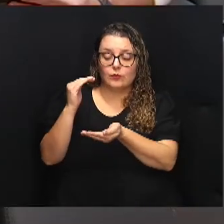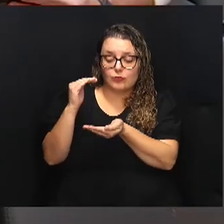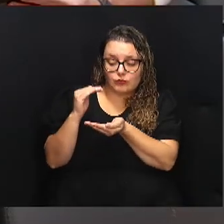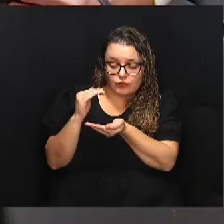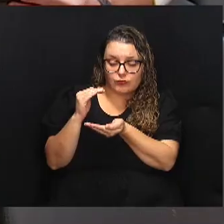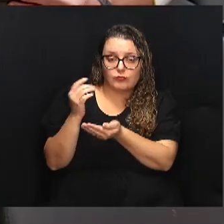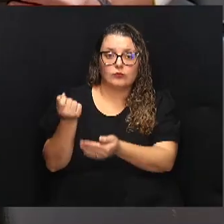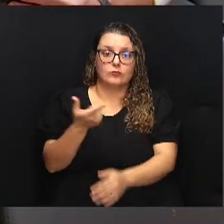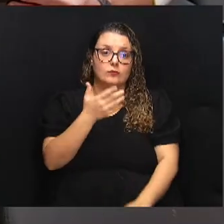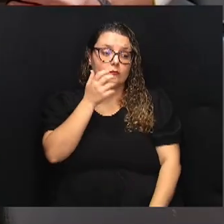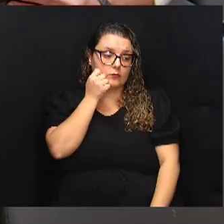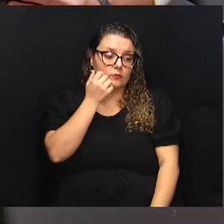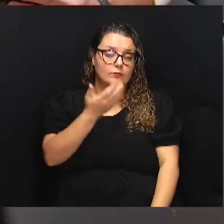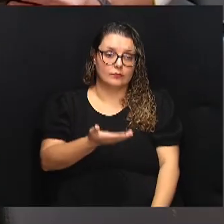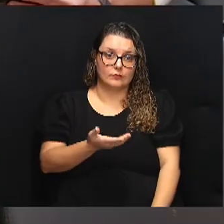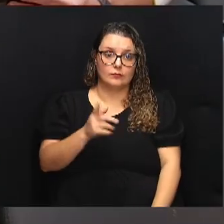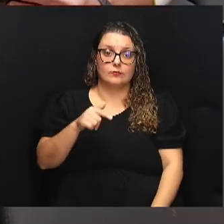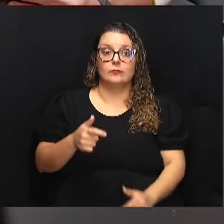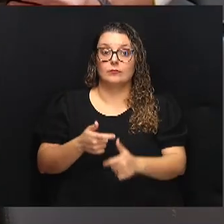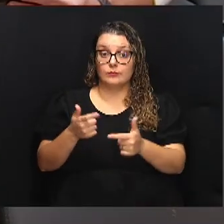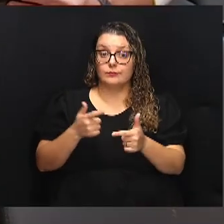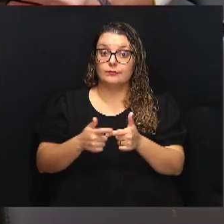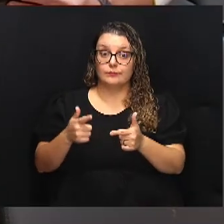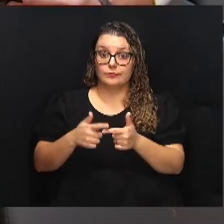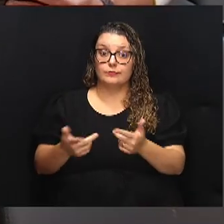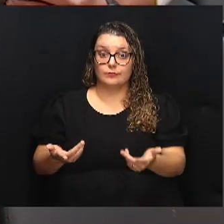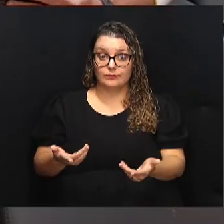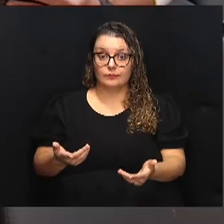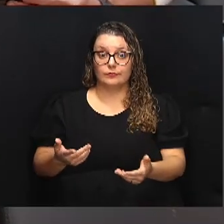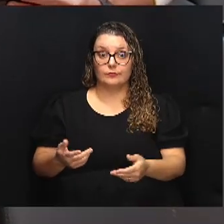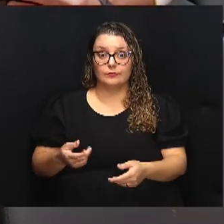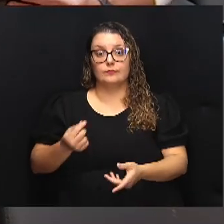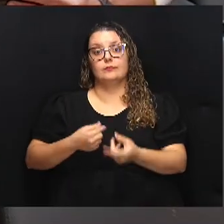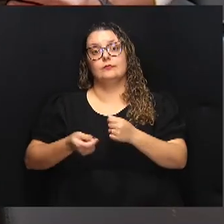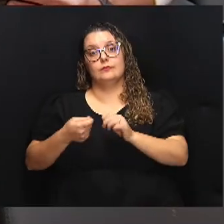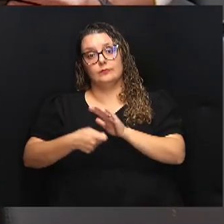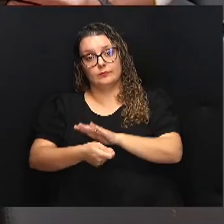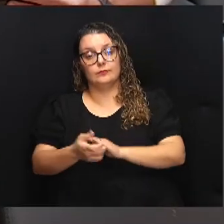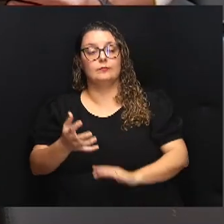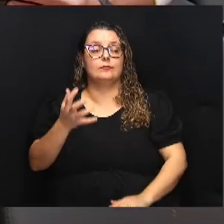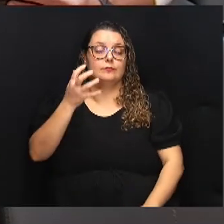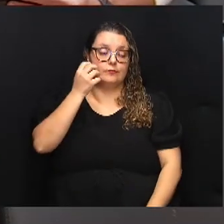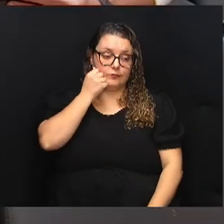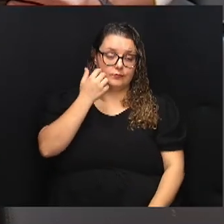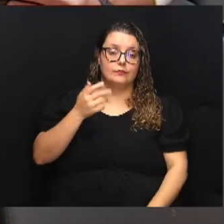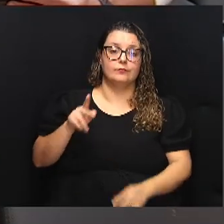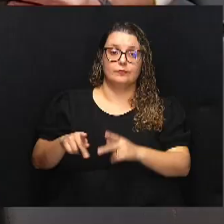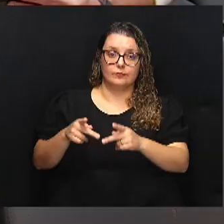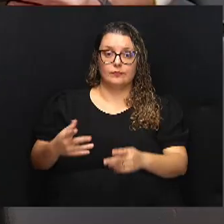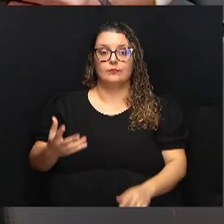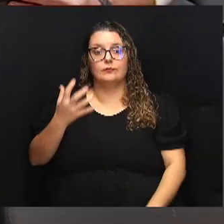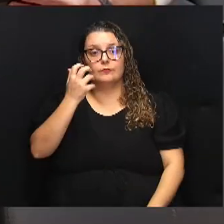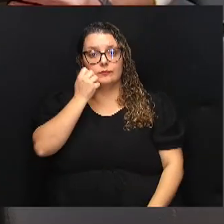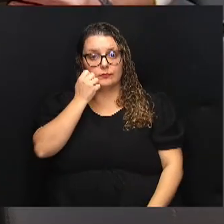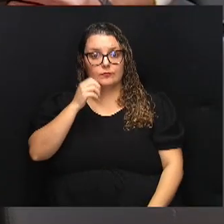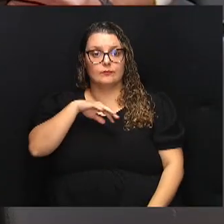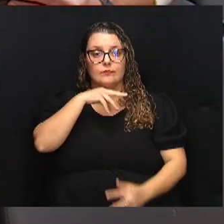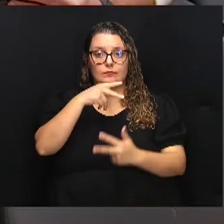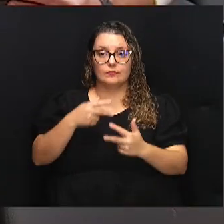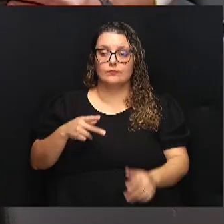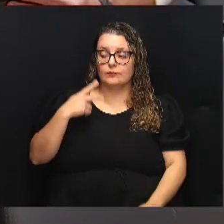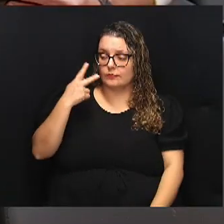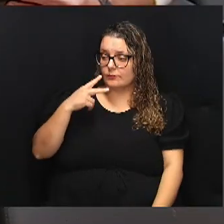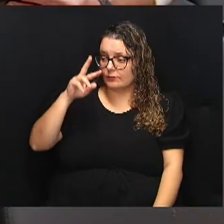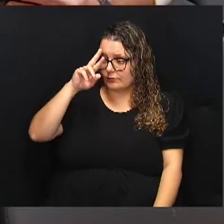está para adoção. Esse também é um grande problema, né? A gente tem que investir mais em adoção, que a população possa adotar animais. Vereador, o